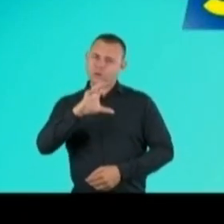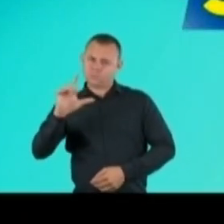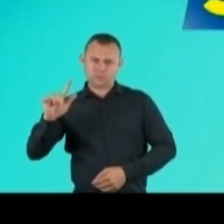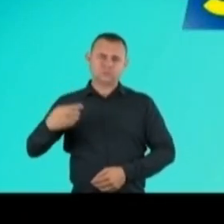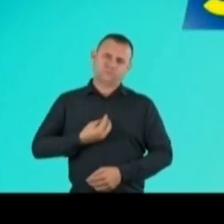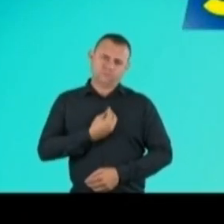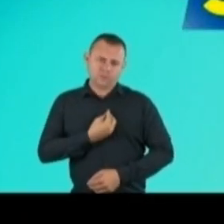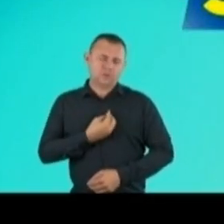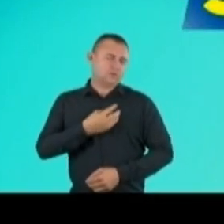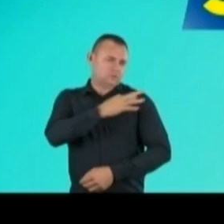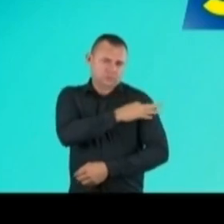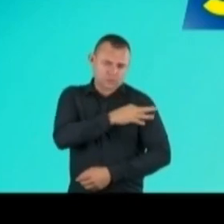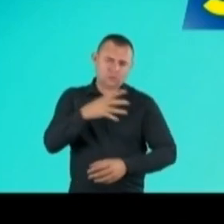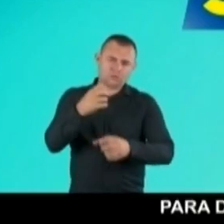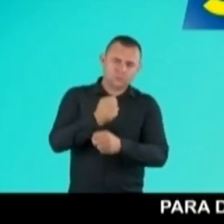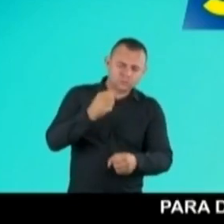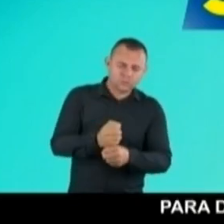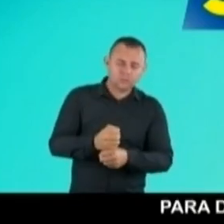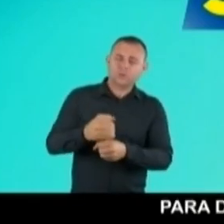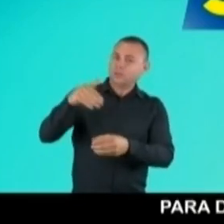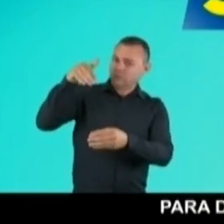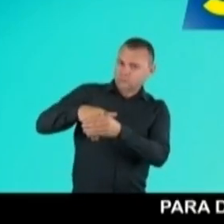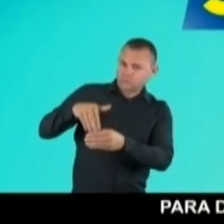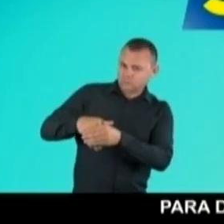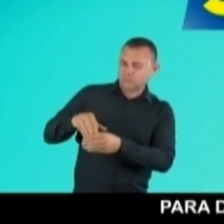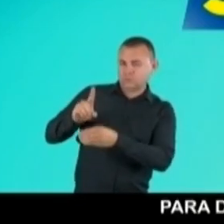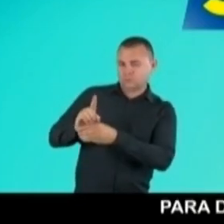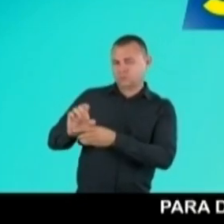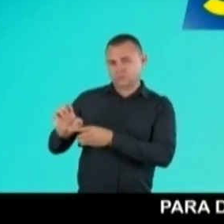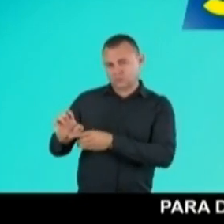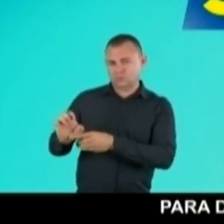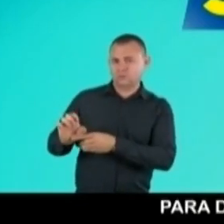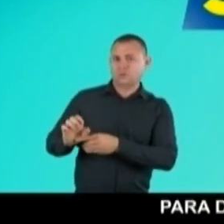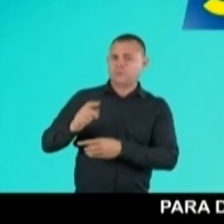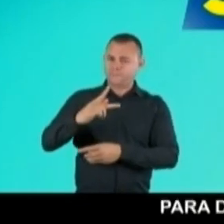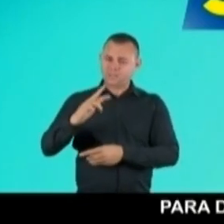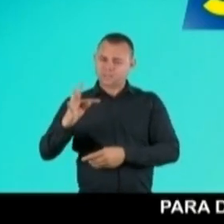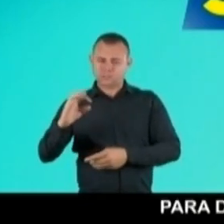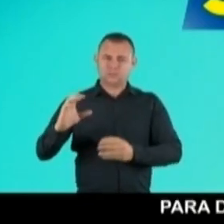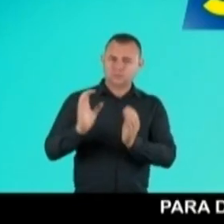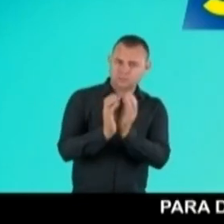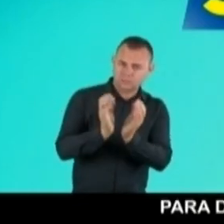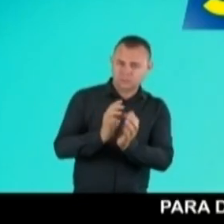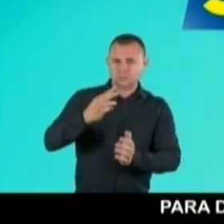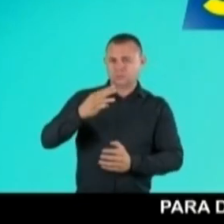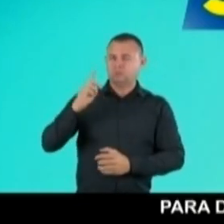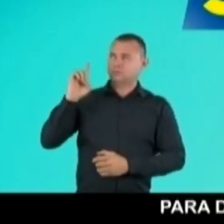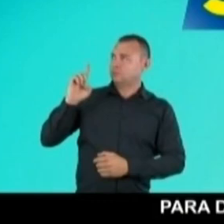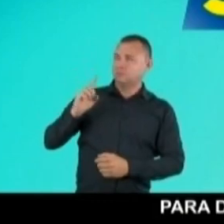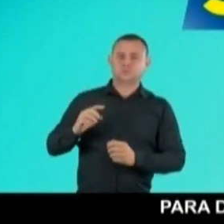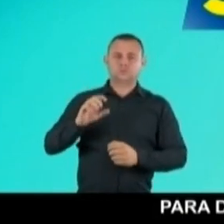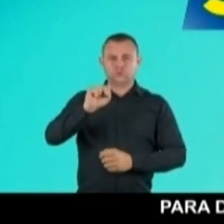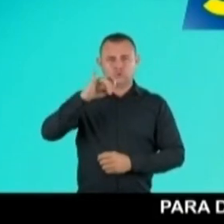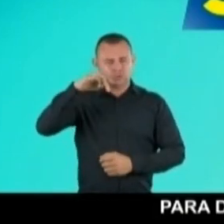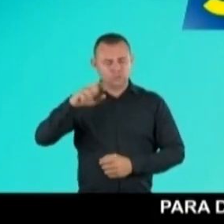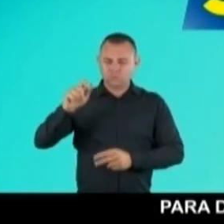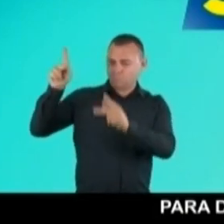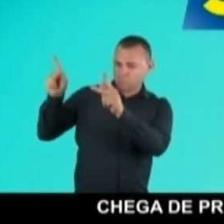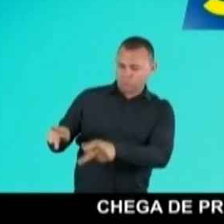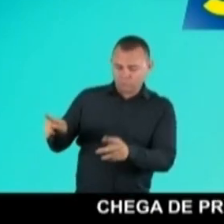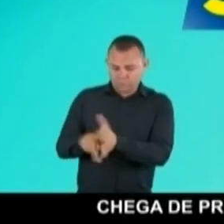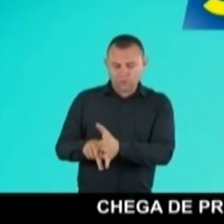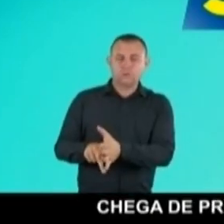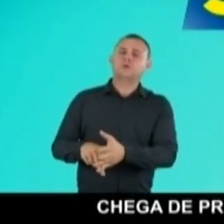Campo Grandense, é contato. Para deputado estadual, vote PTC 36999. Soninha do